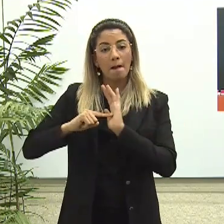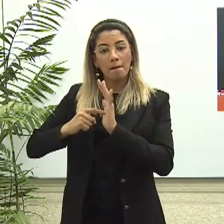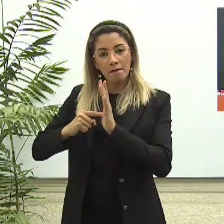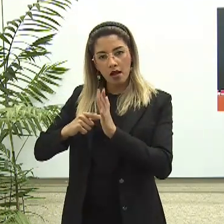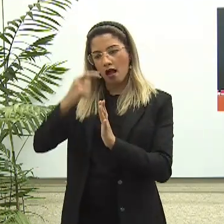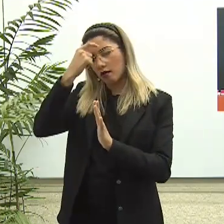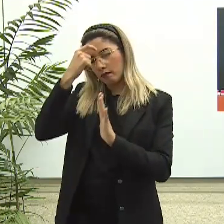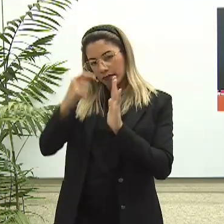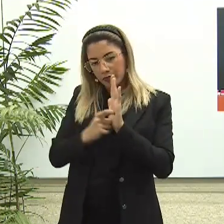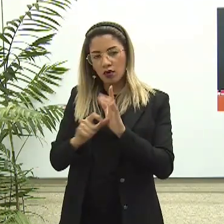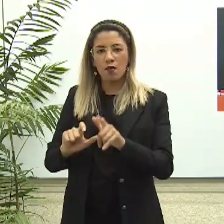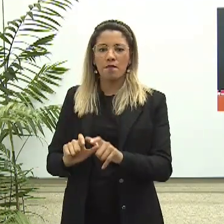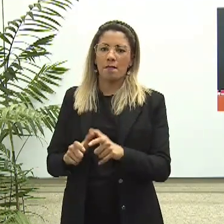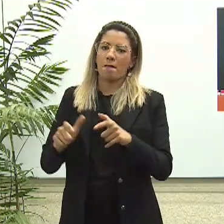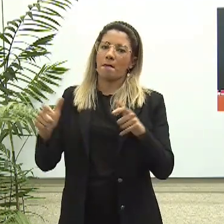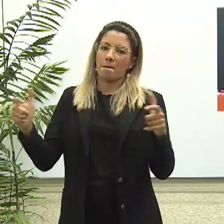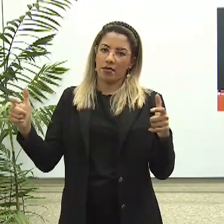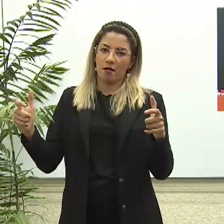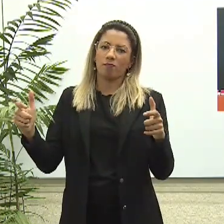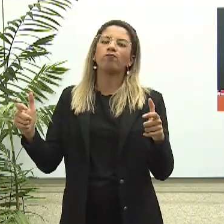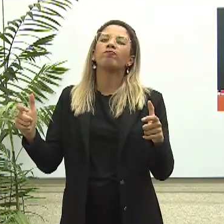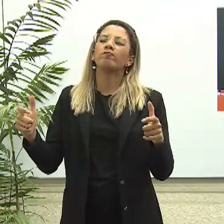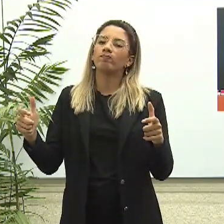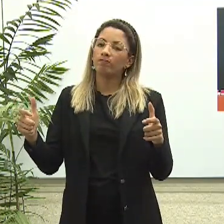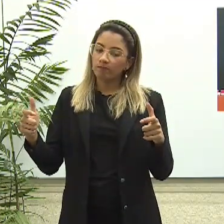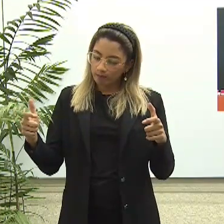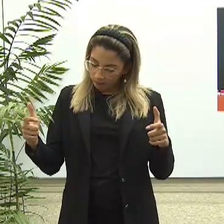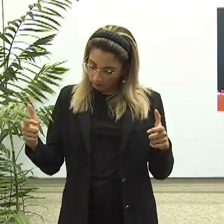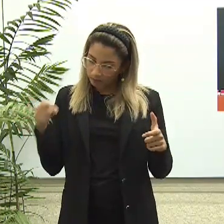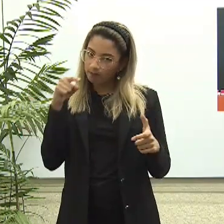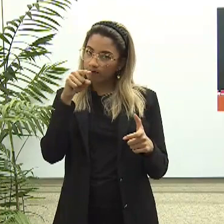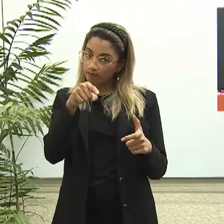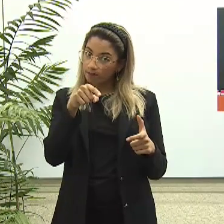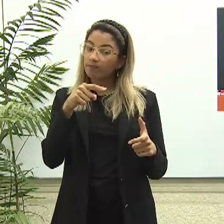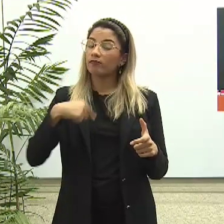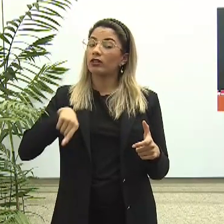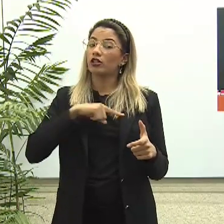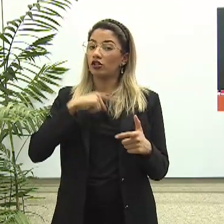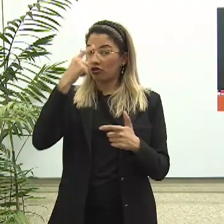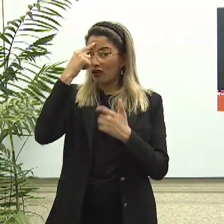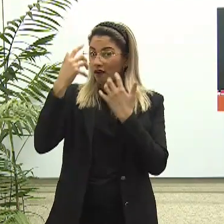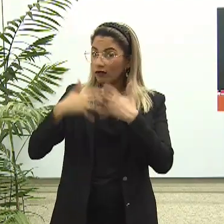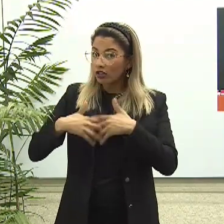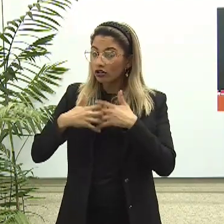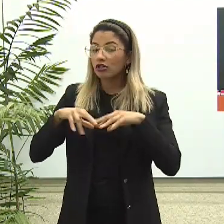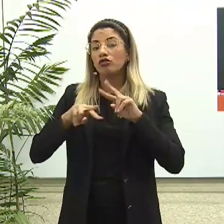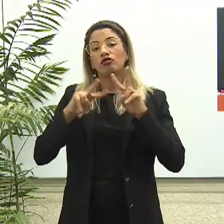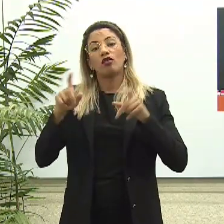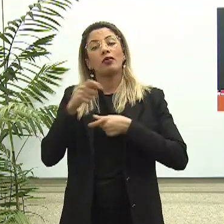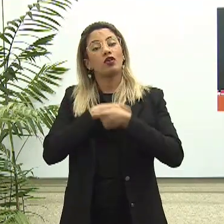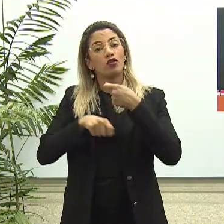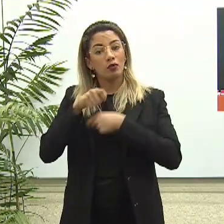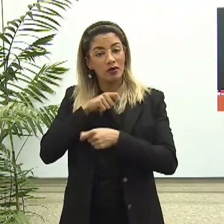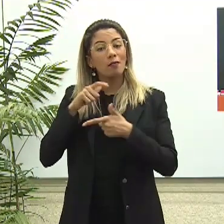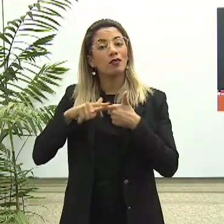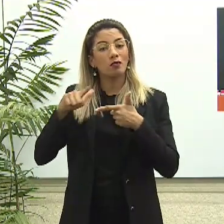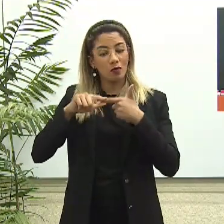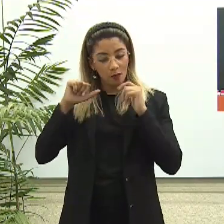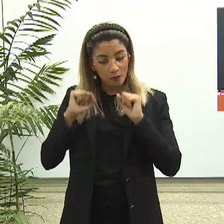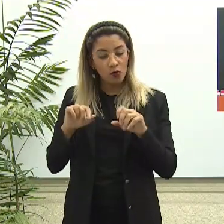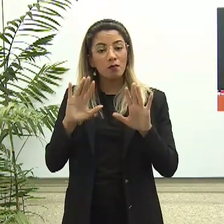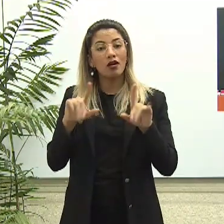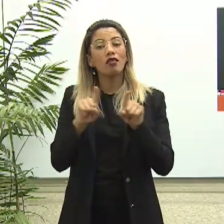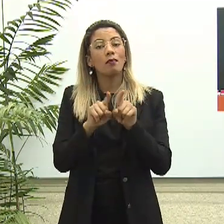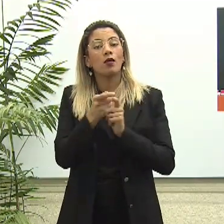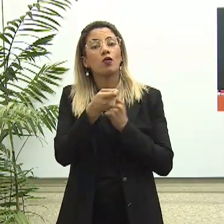de tempo né E isso abre novas tretas aí pra gente pensar do ponto de vista econômico mas também novas formas de controle porque